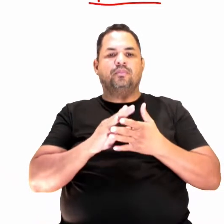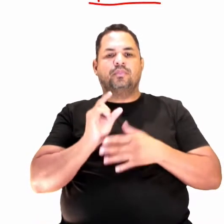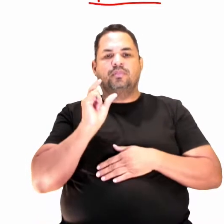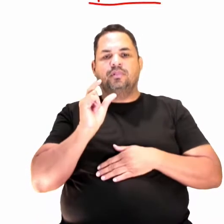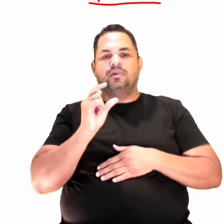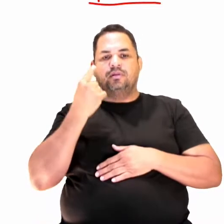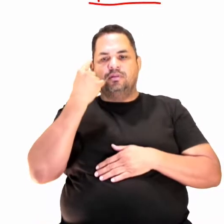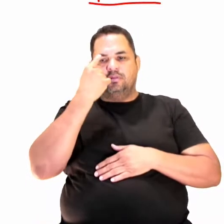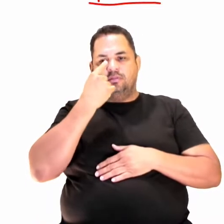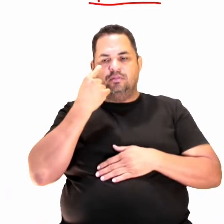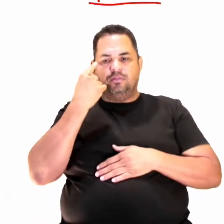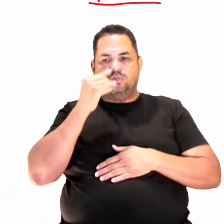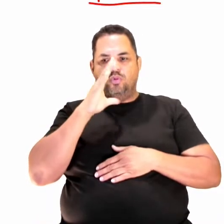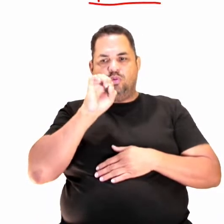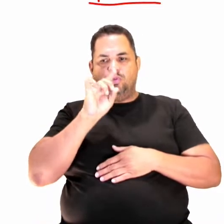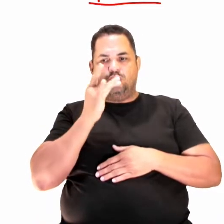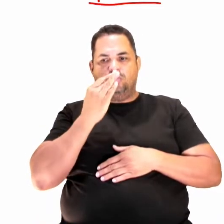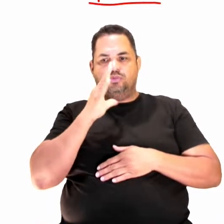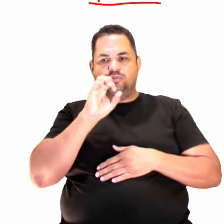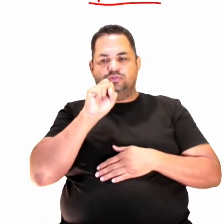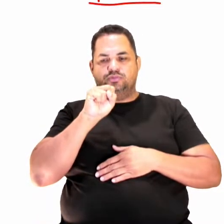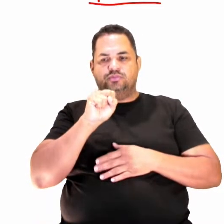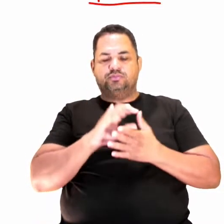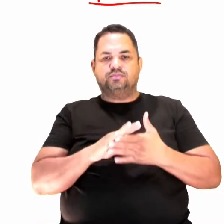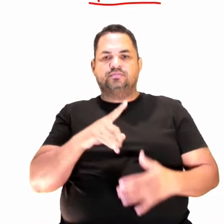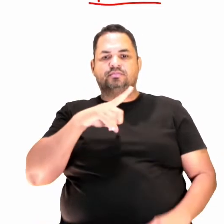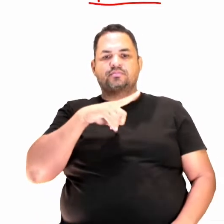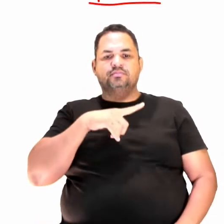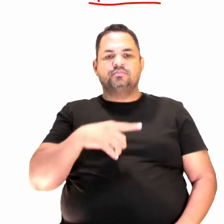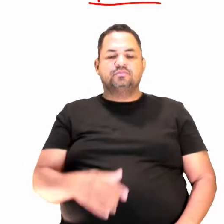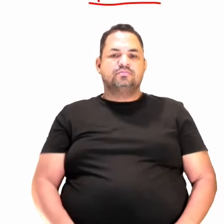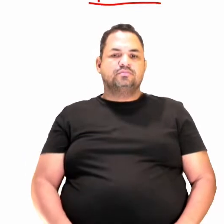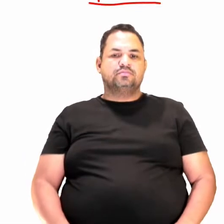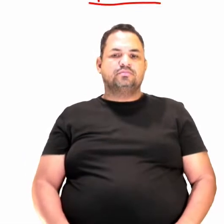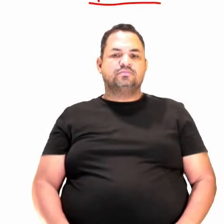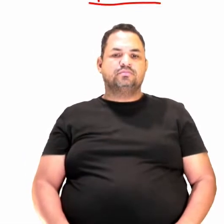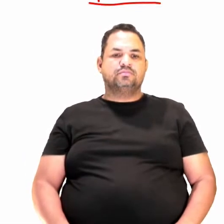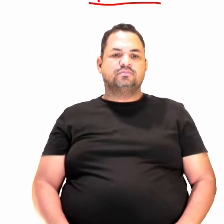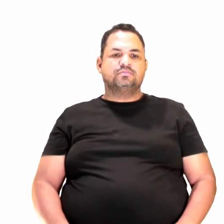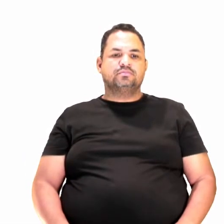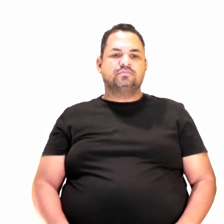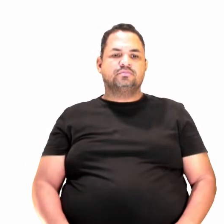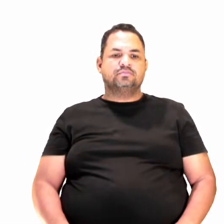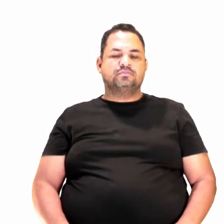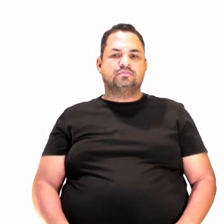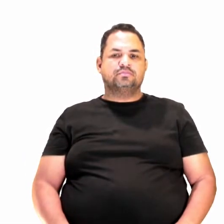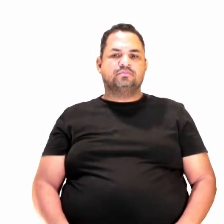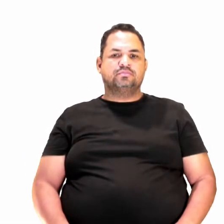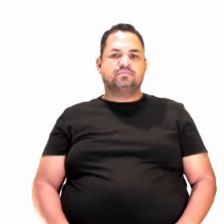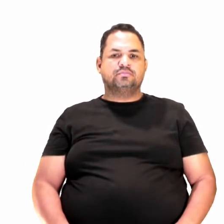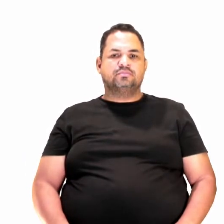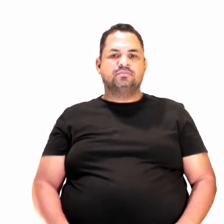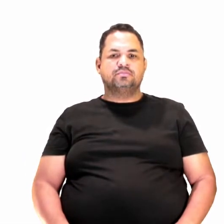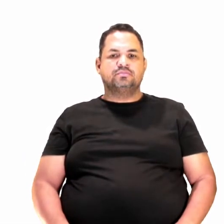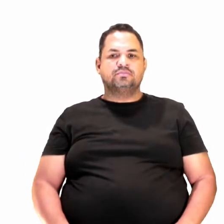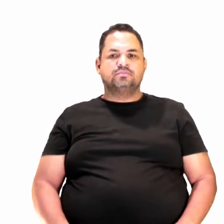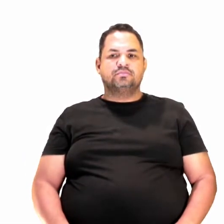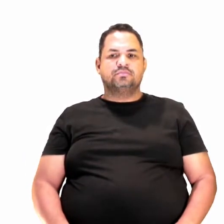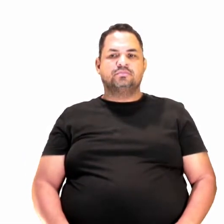cabelo longo, liso e loiro. Perceba que a palavra cabelo aparece lá